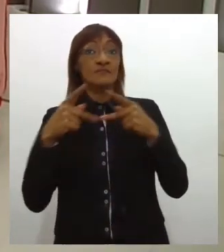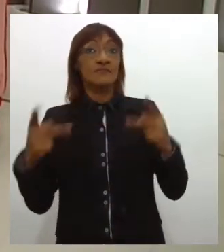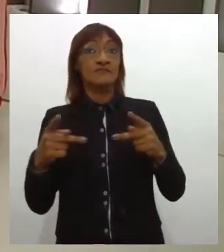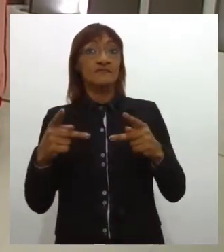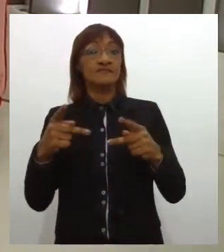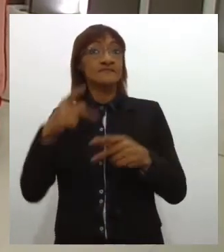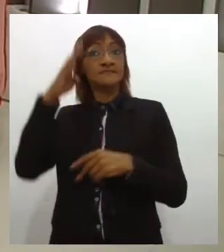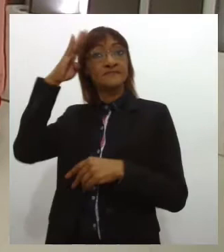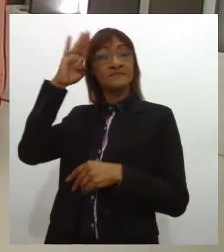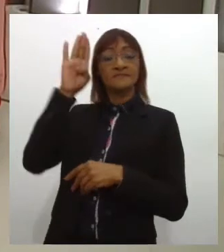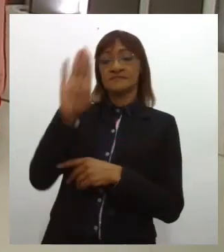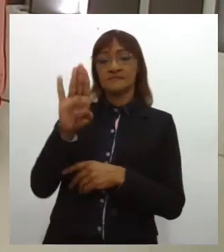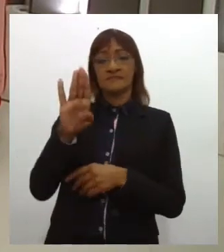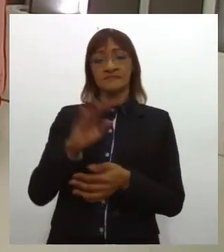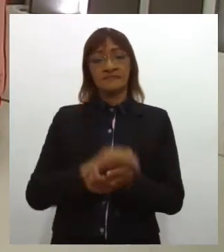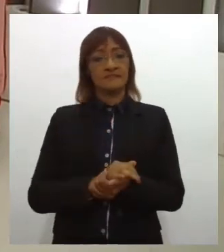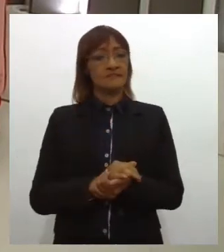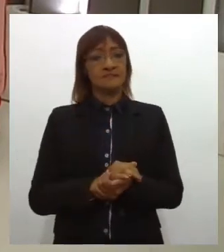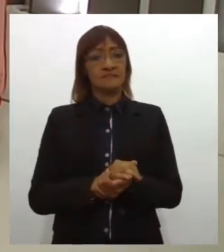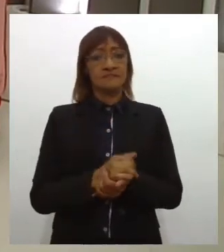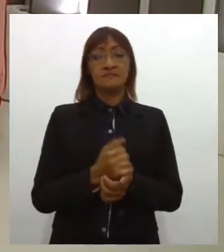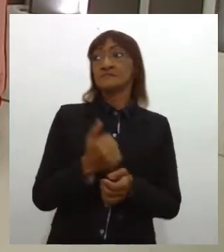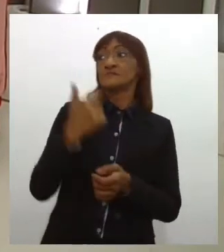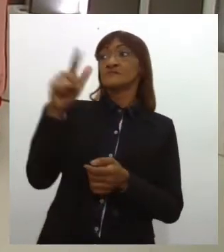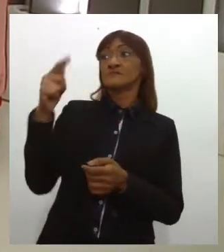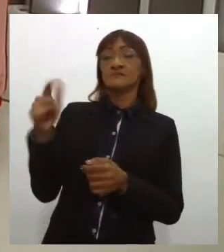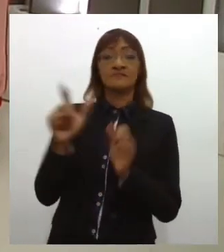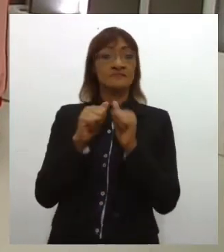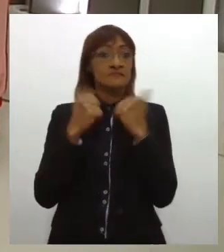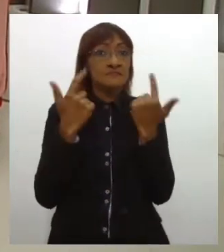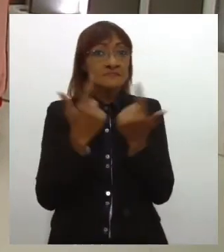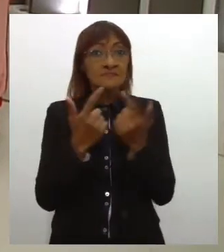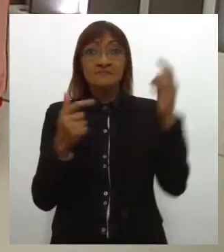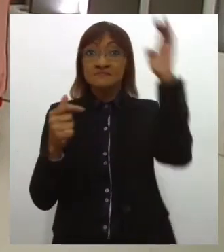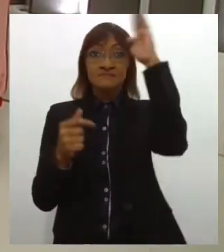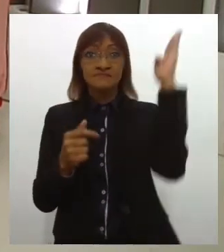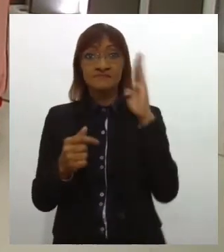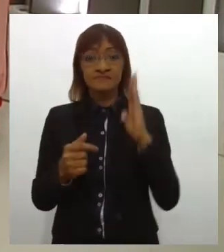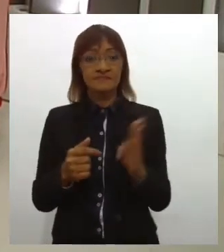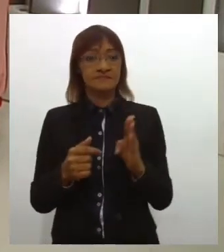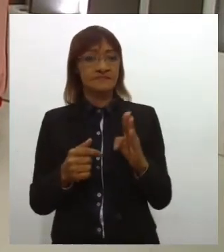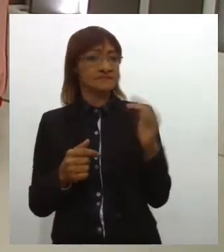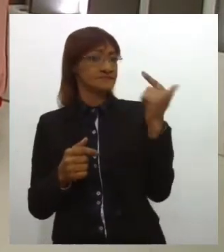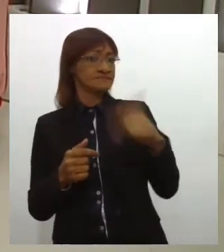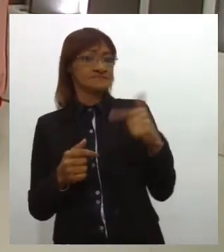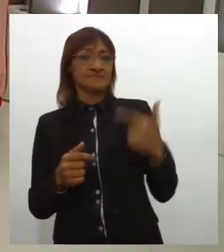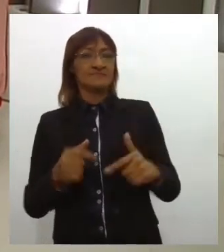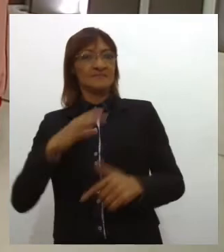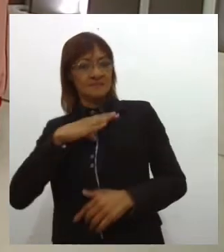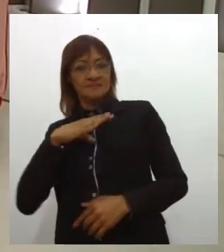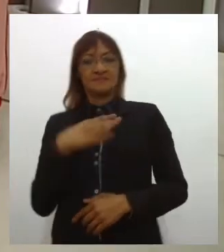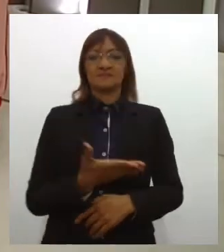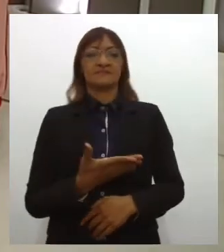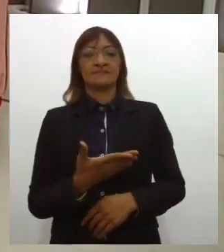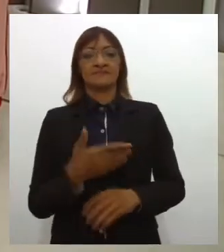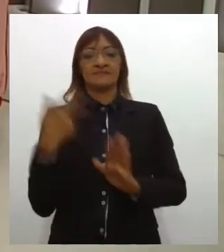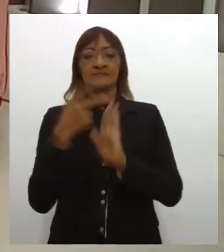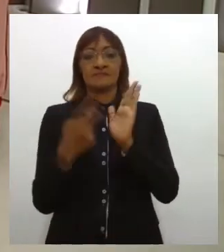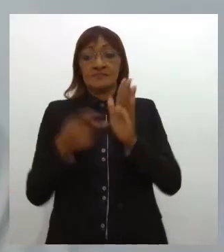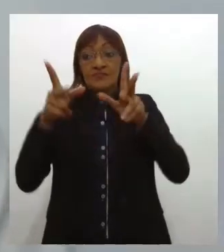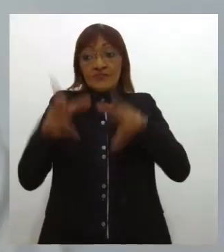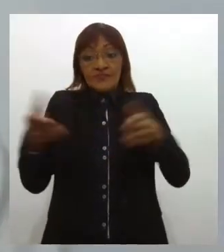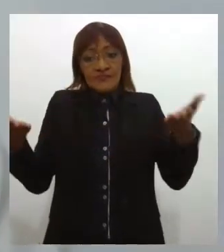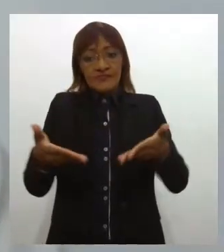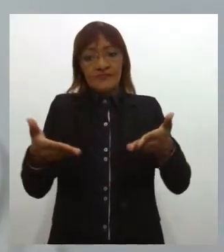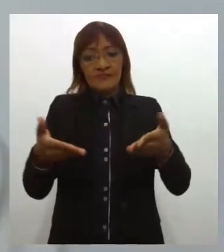há, pelo menos, registro de nenhuma outra Assembleia Legislativa no Brasil de ter tido a coragem de desenvolver um projeto como esse,